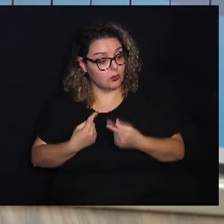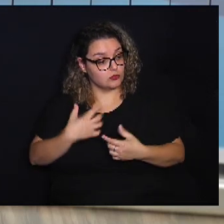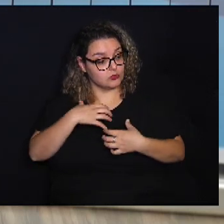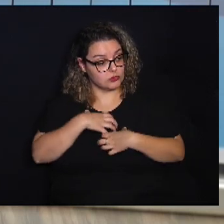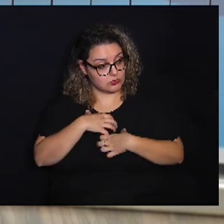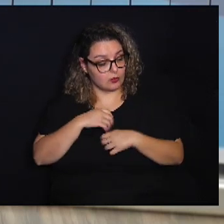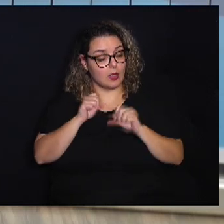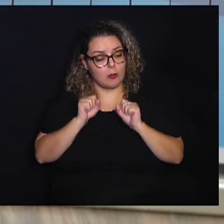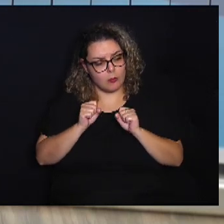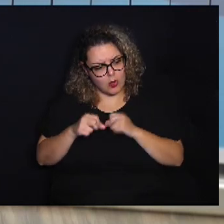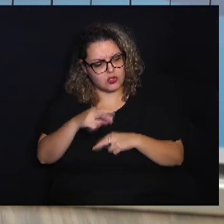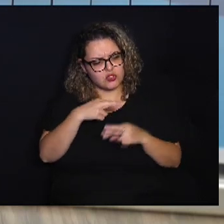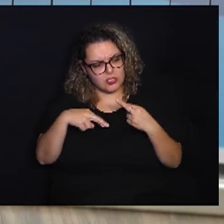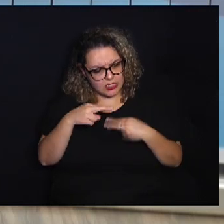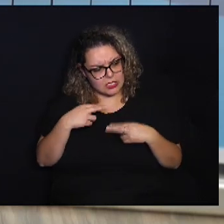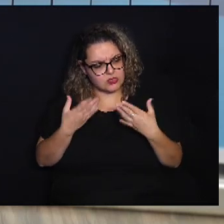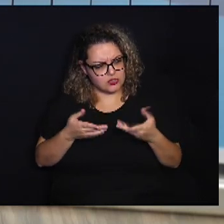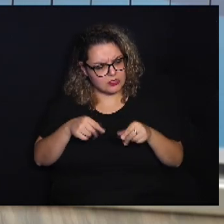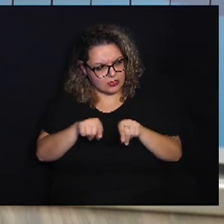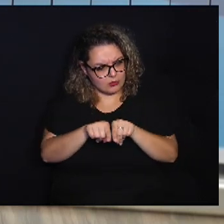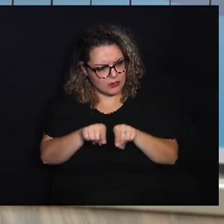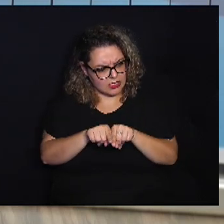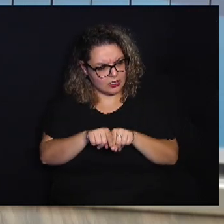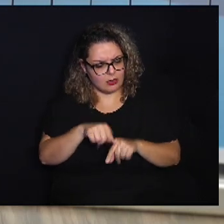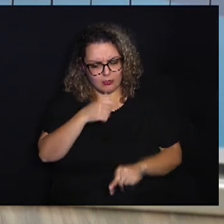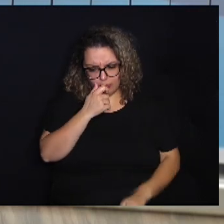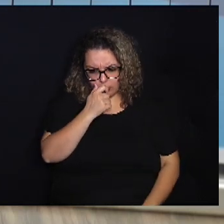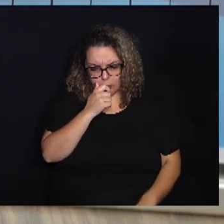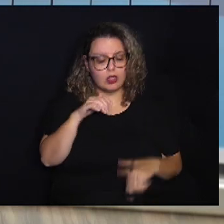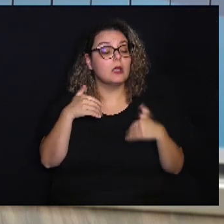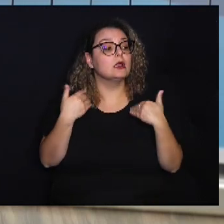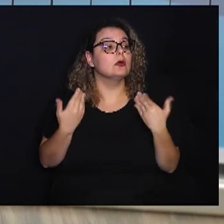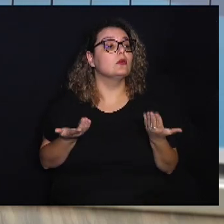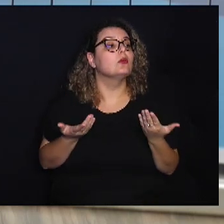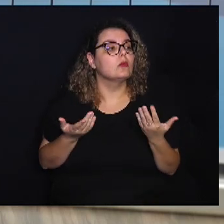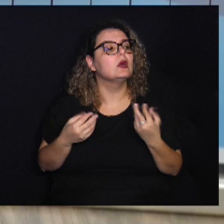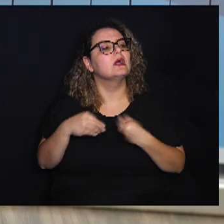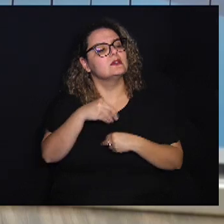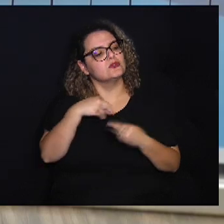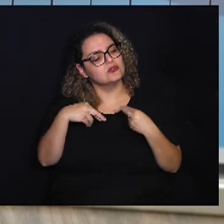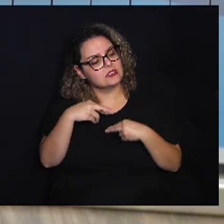eles podem estar associados a essa tosse? E quais seriam eles também?